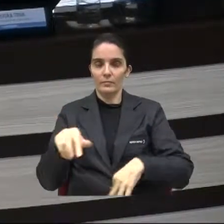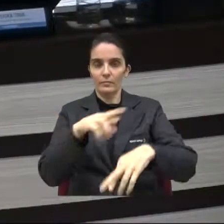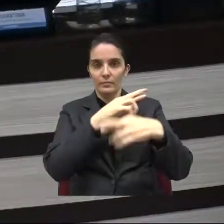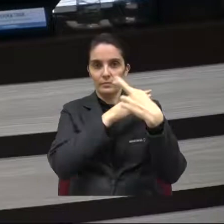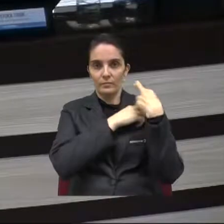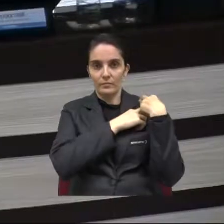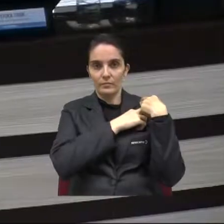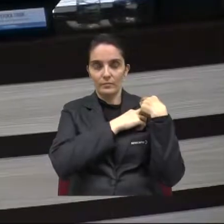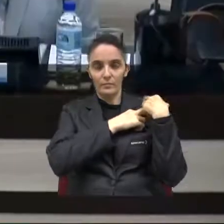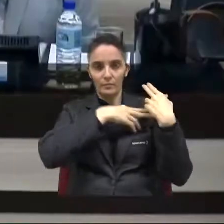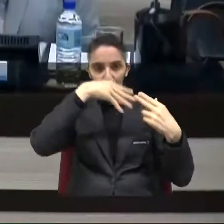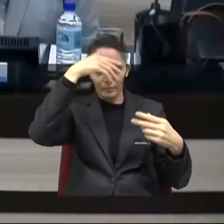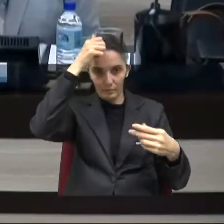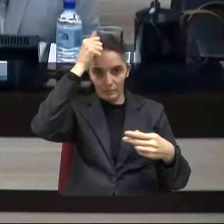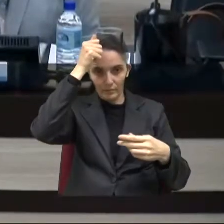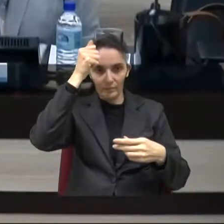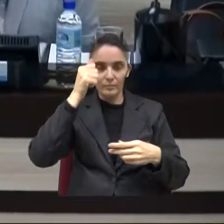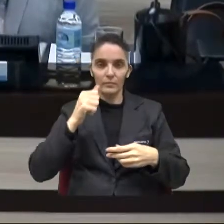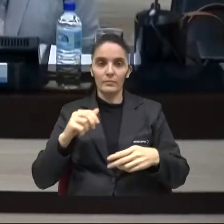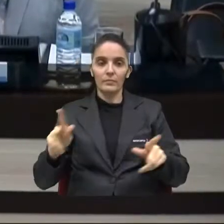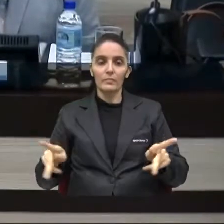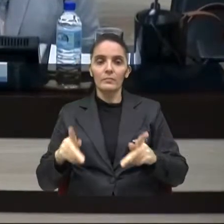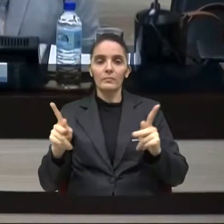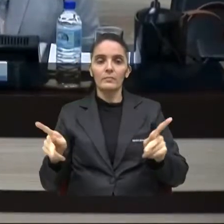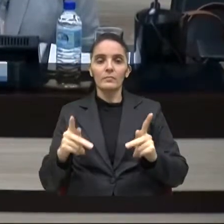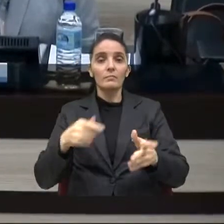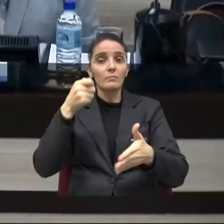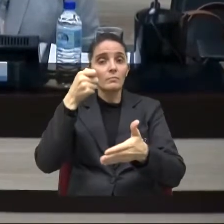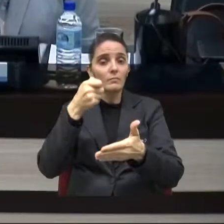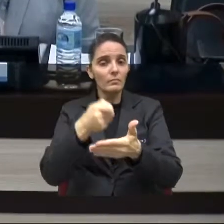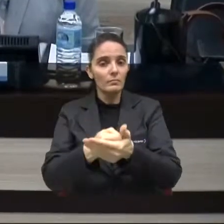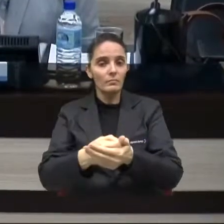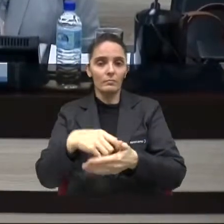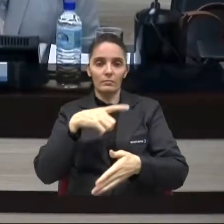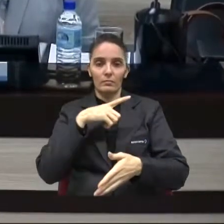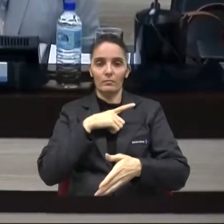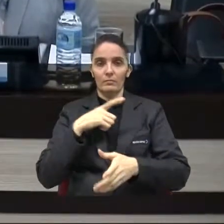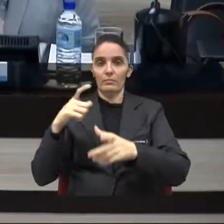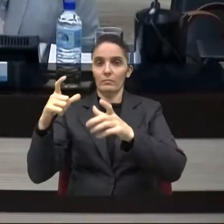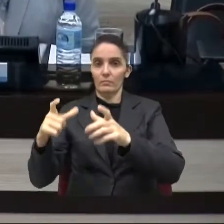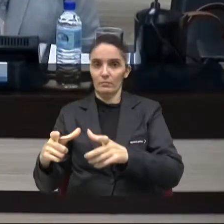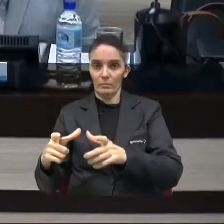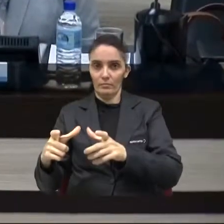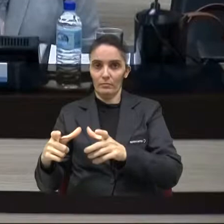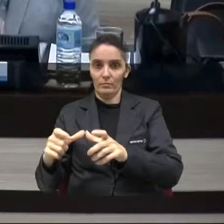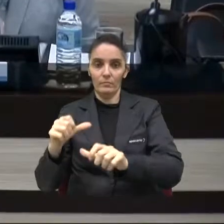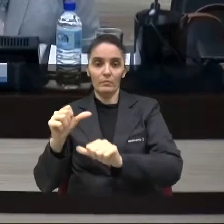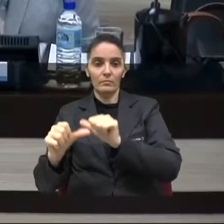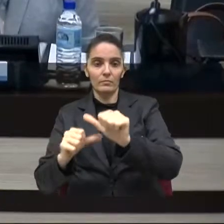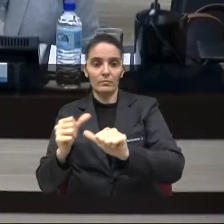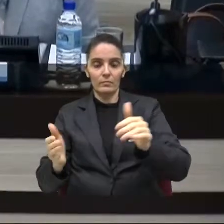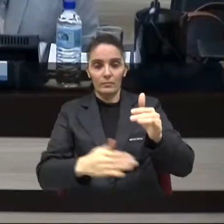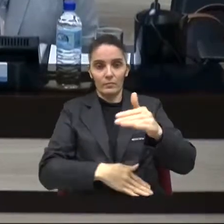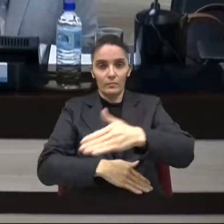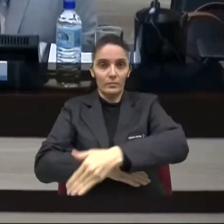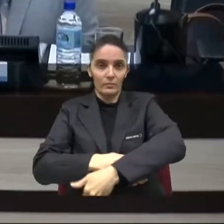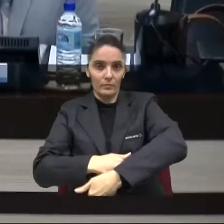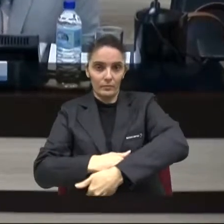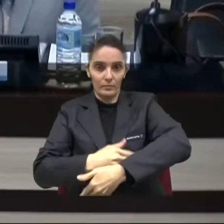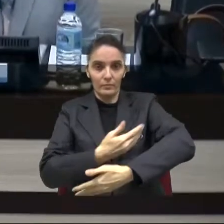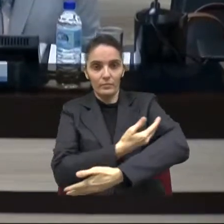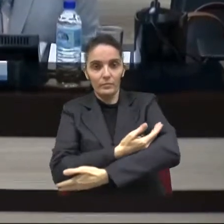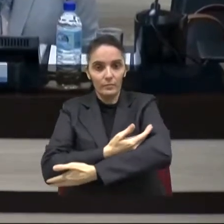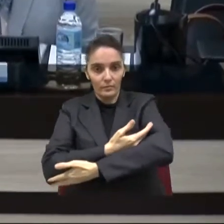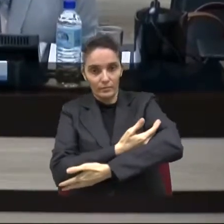196/2017, de autoria do novo vereador Antônio Franco de Moraes, que dispõe sobre a obrigatoriedade da construção ou